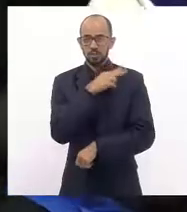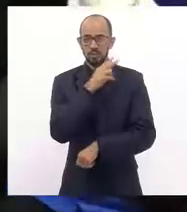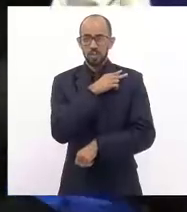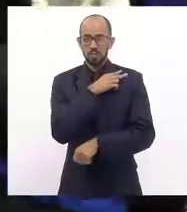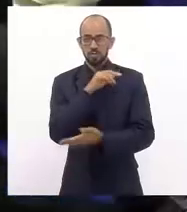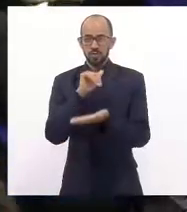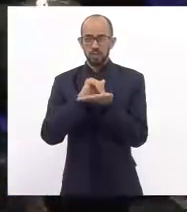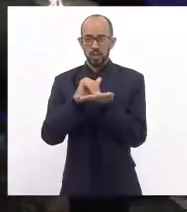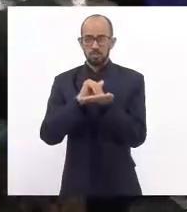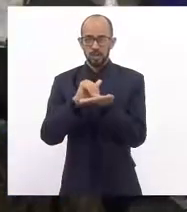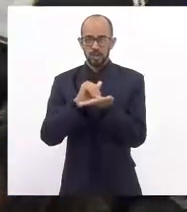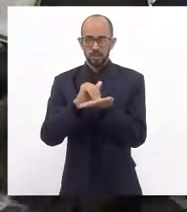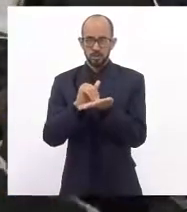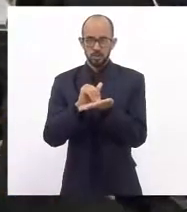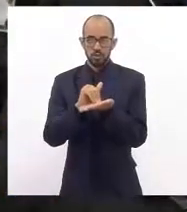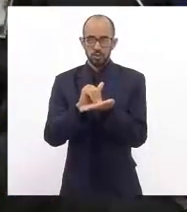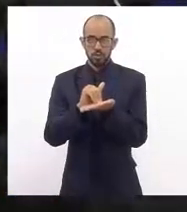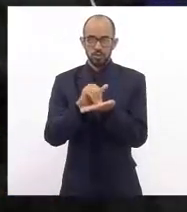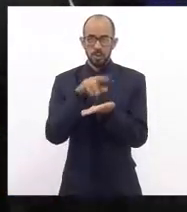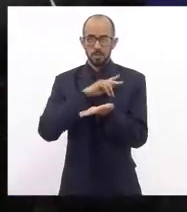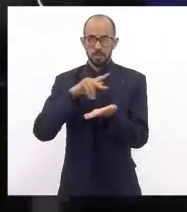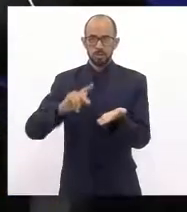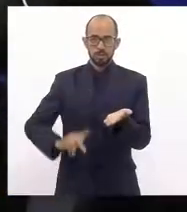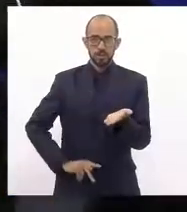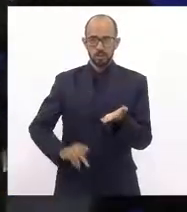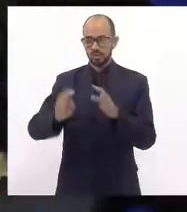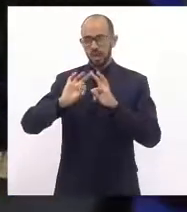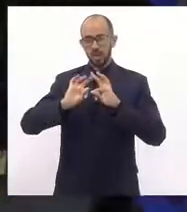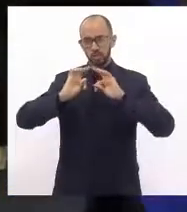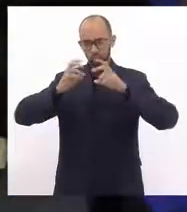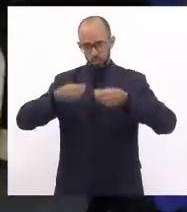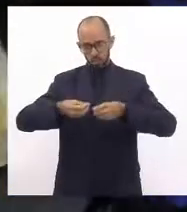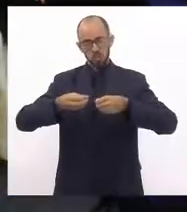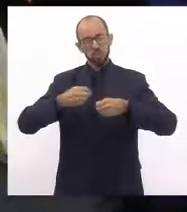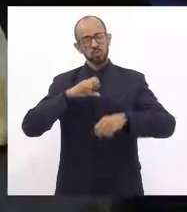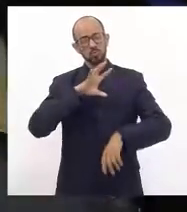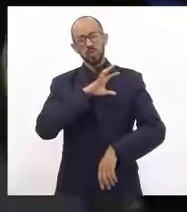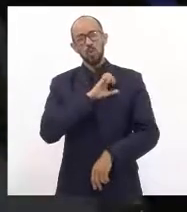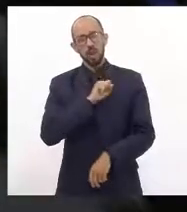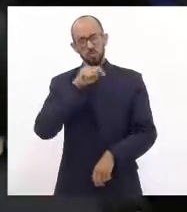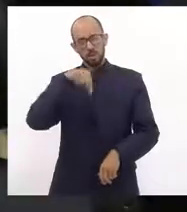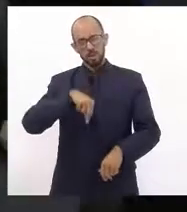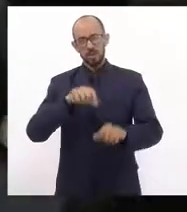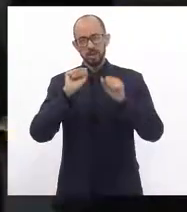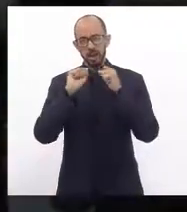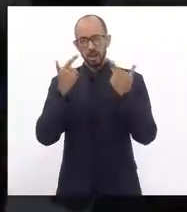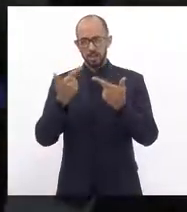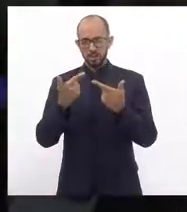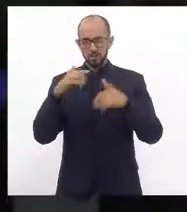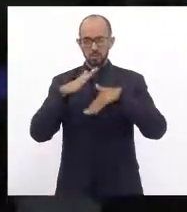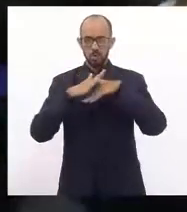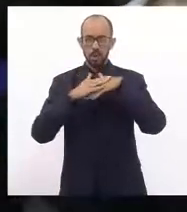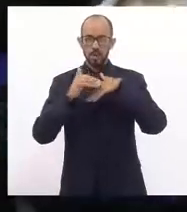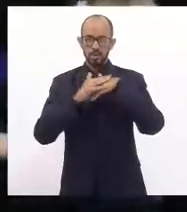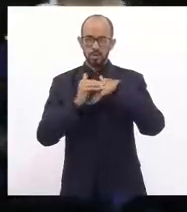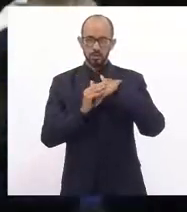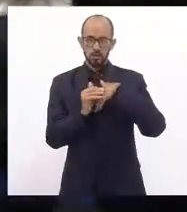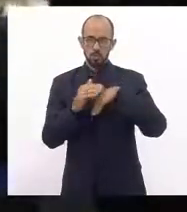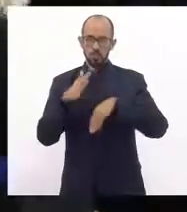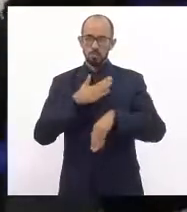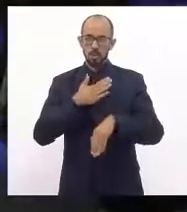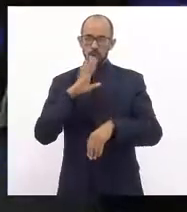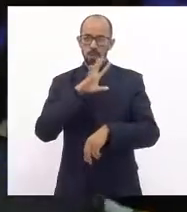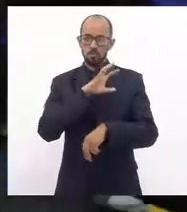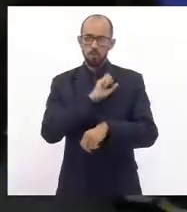gabinete da presidência. E a todos desta casa, que eu tanto amo. Meu carinho, meu afeto,